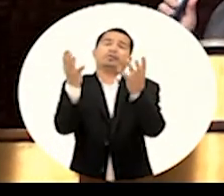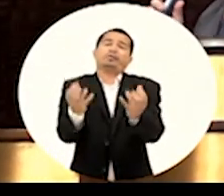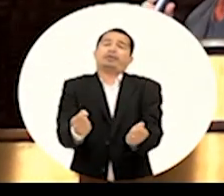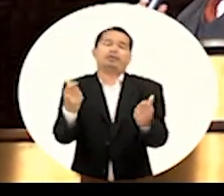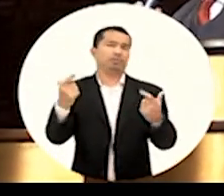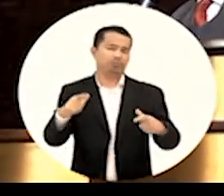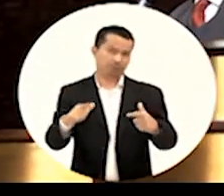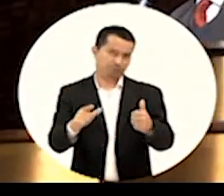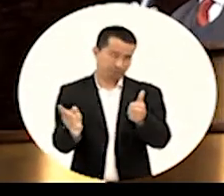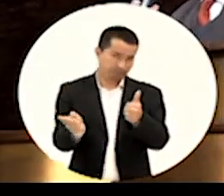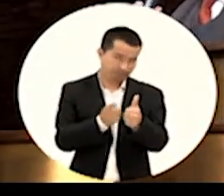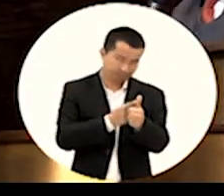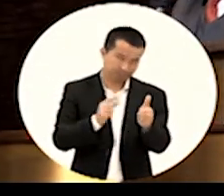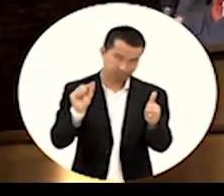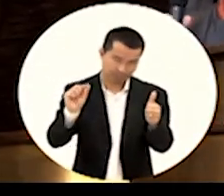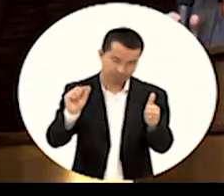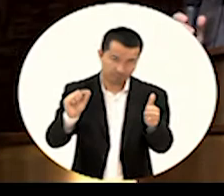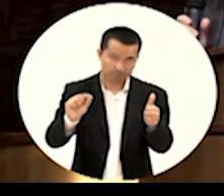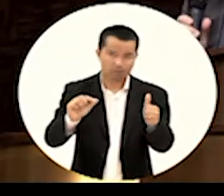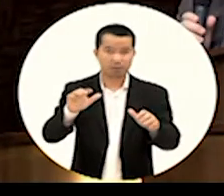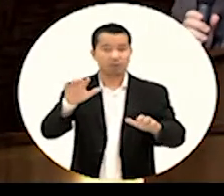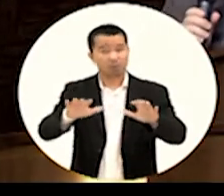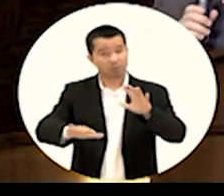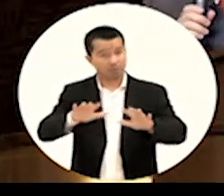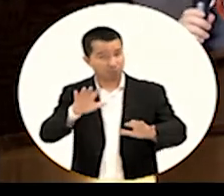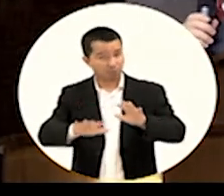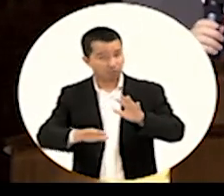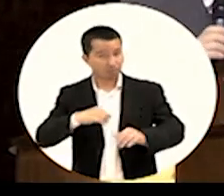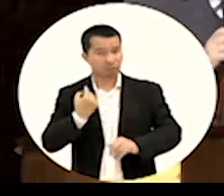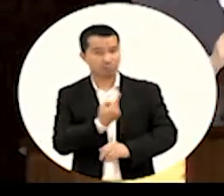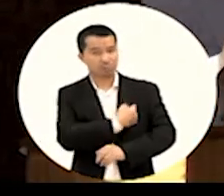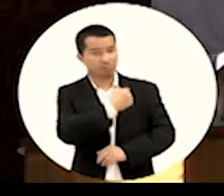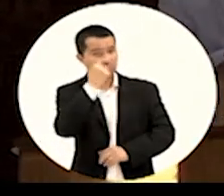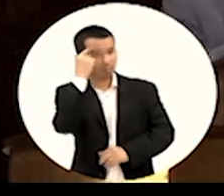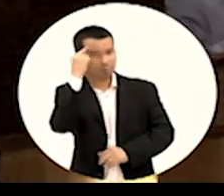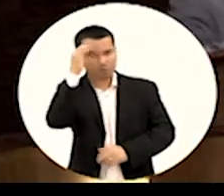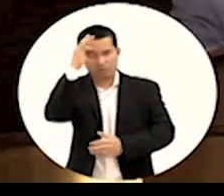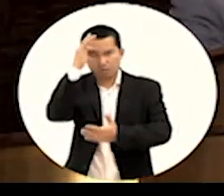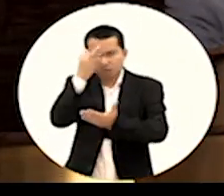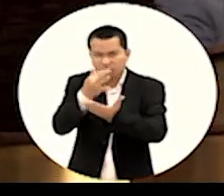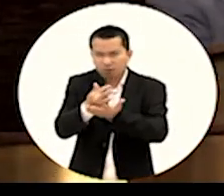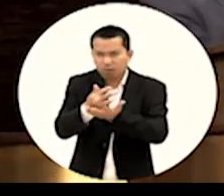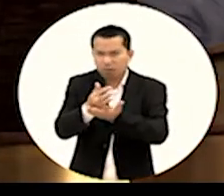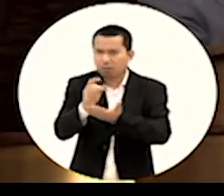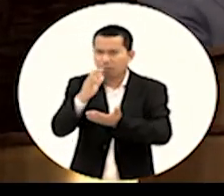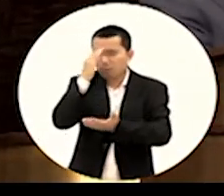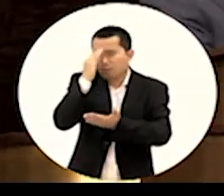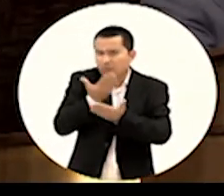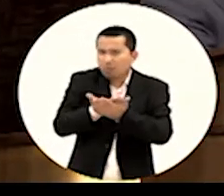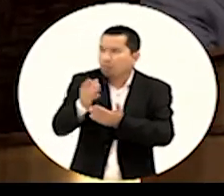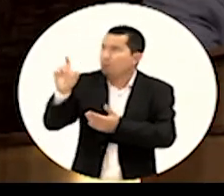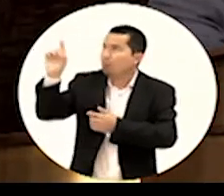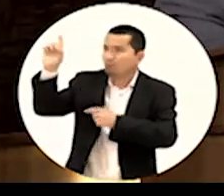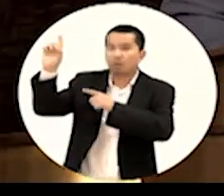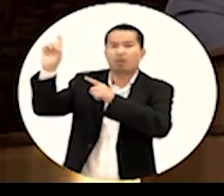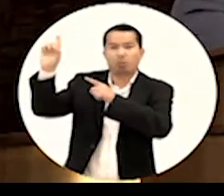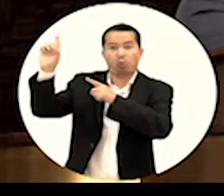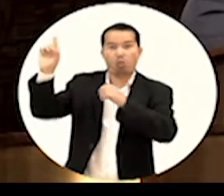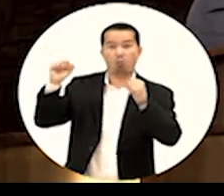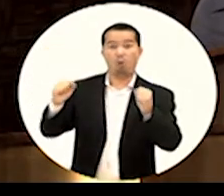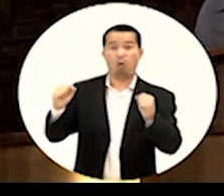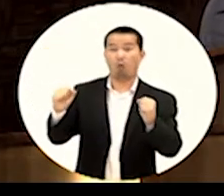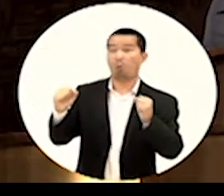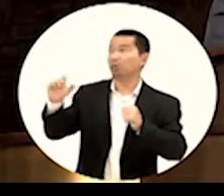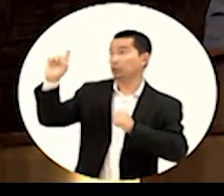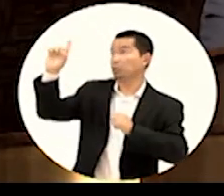disposto a viver essa dimensão da fé, é que às vezes nós imaginamos que fé é somente crer que